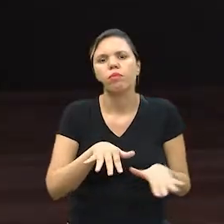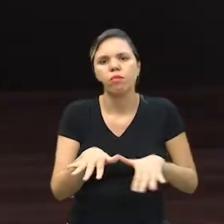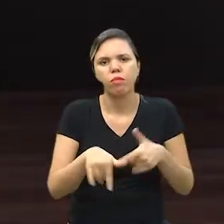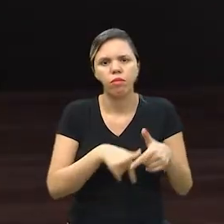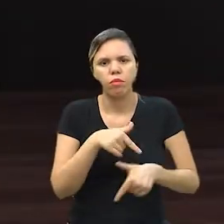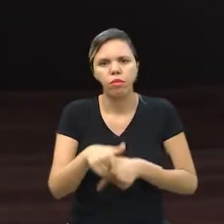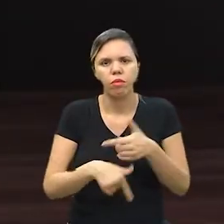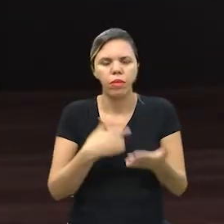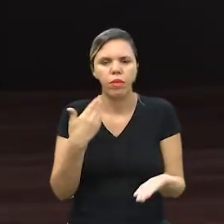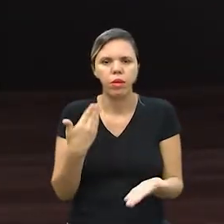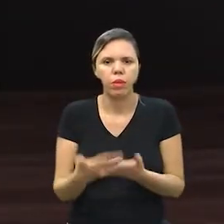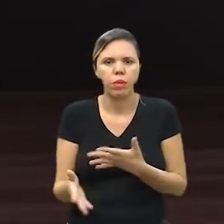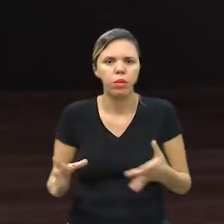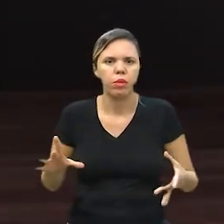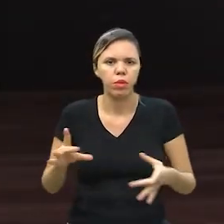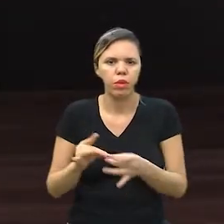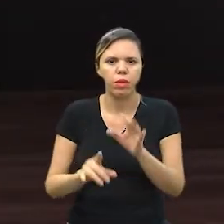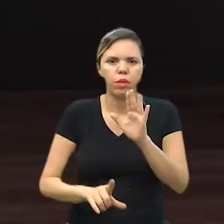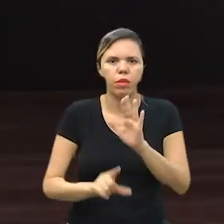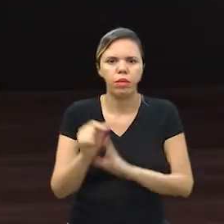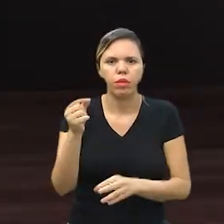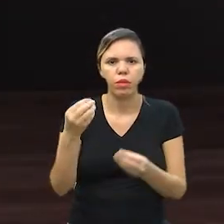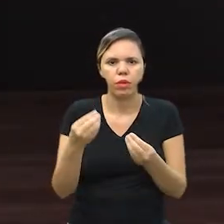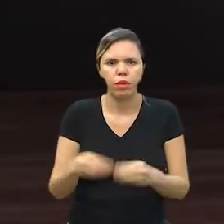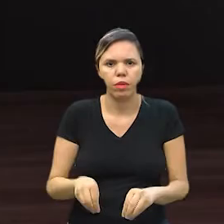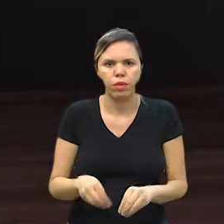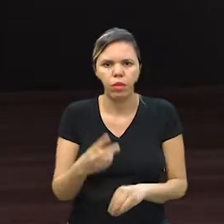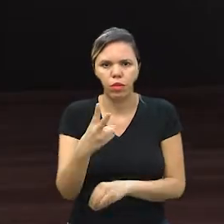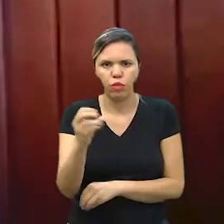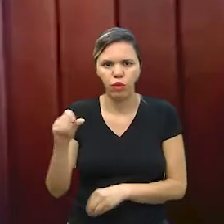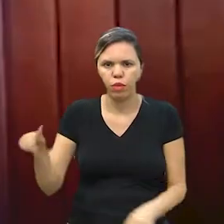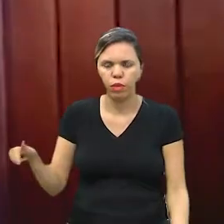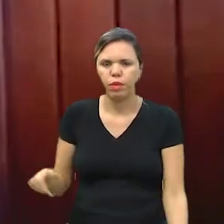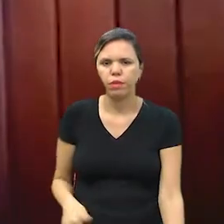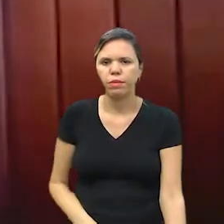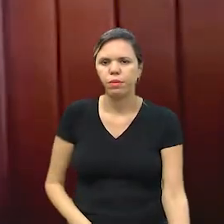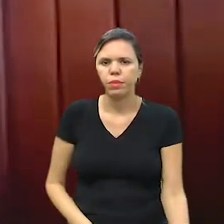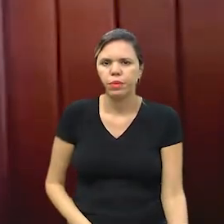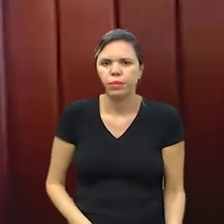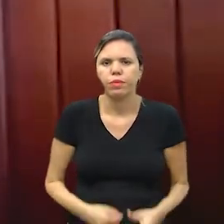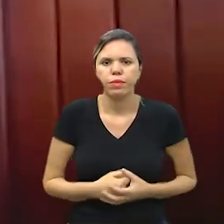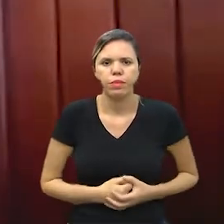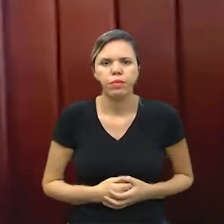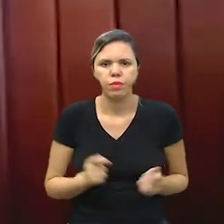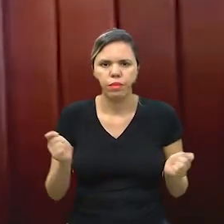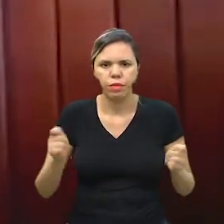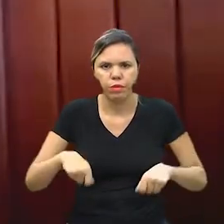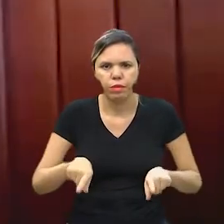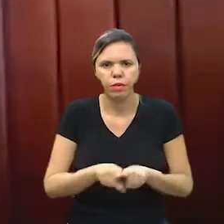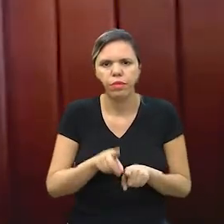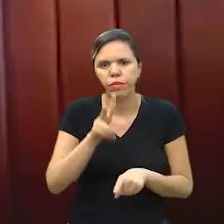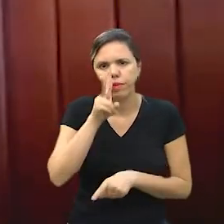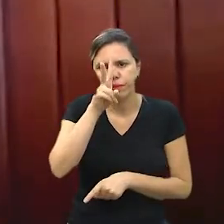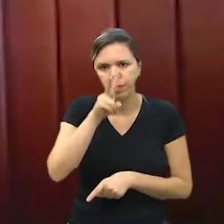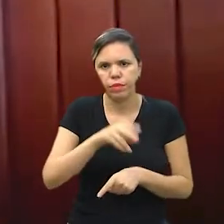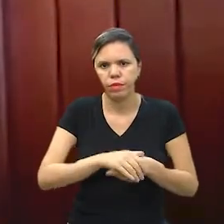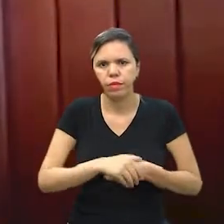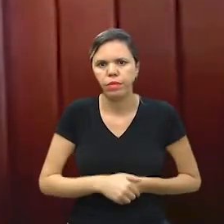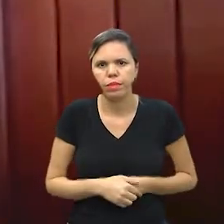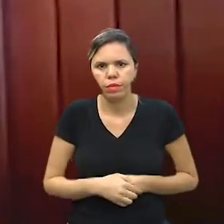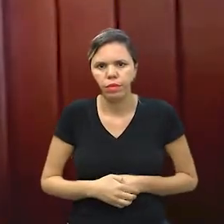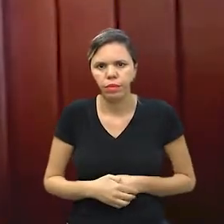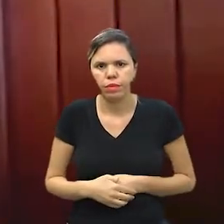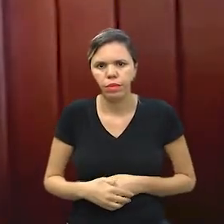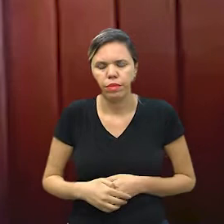Então nós fomos Perdeu fazer esse. aquela renda, foi um baque, então, em 2007. A perda poderia ter sido um baque muito forte, mas